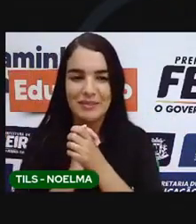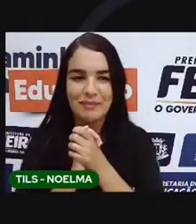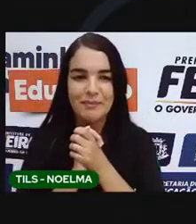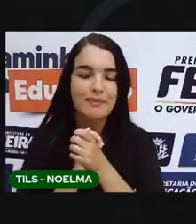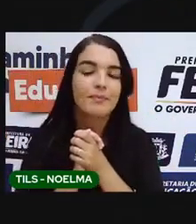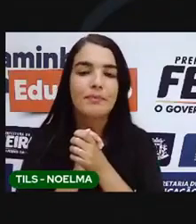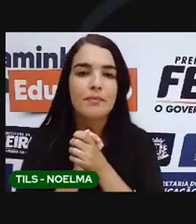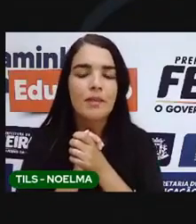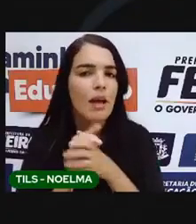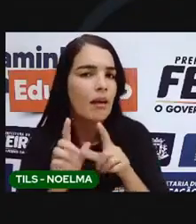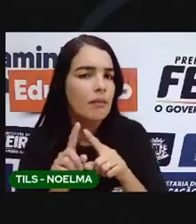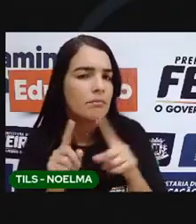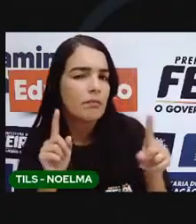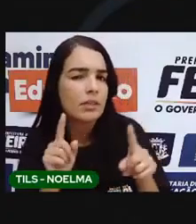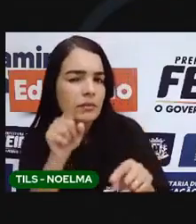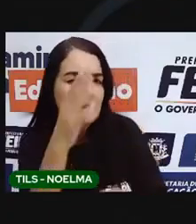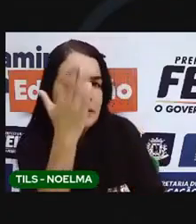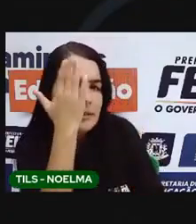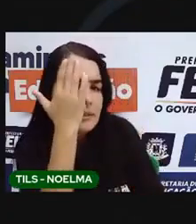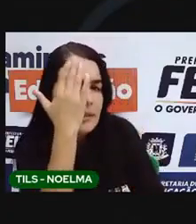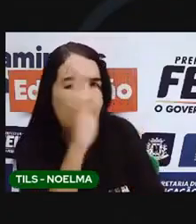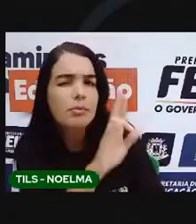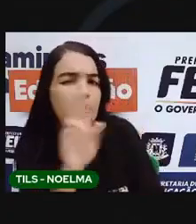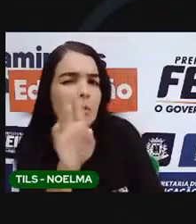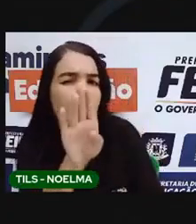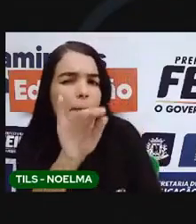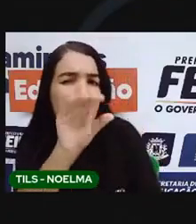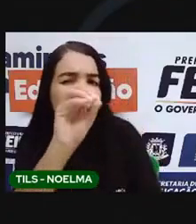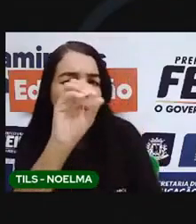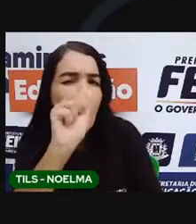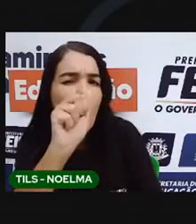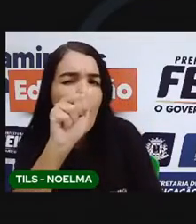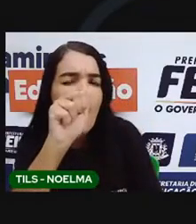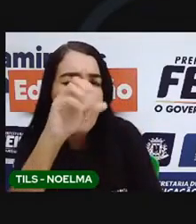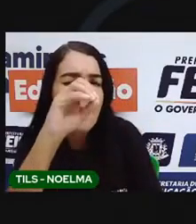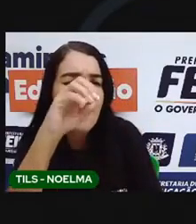Mas vem cá, você sabe o que são biomas?